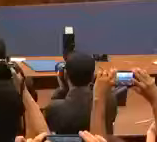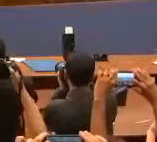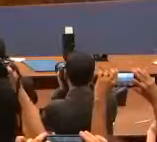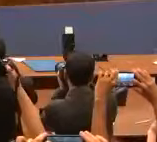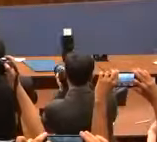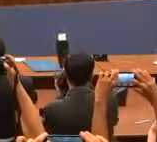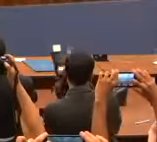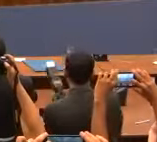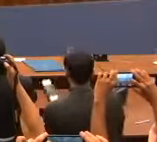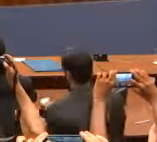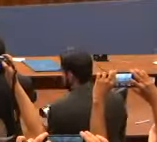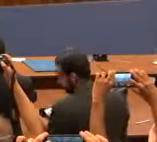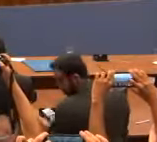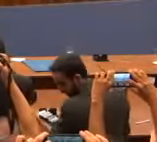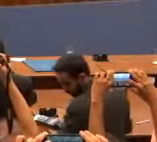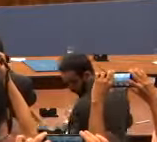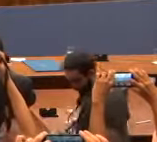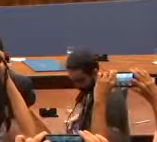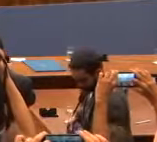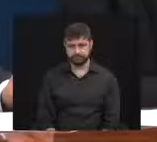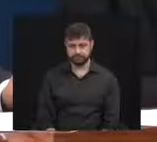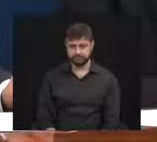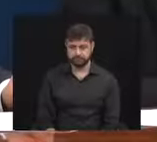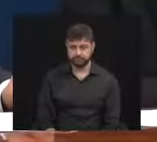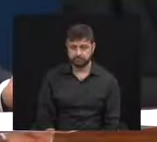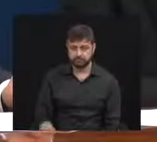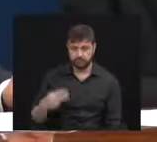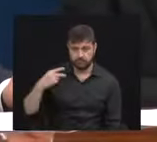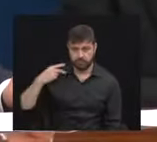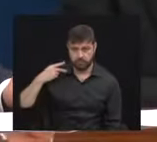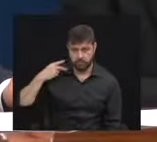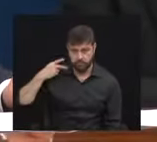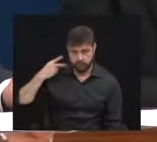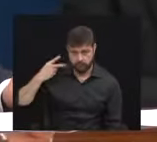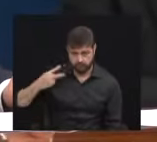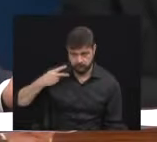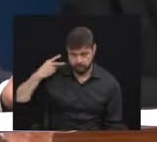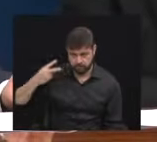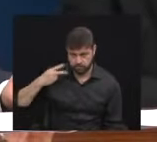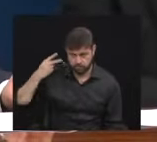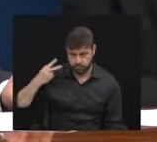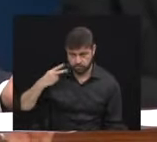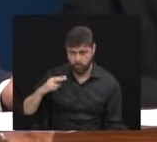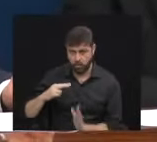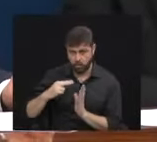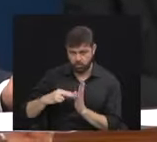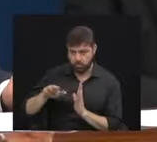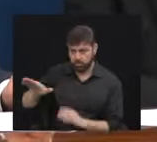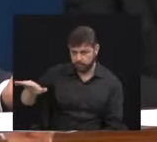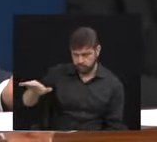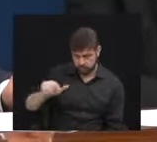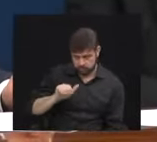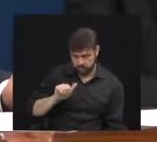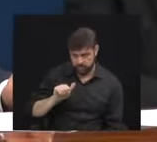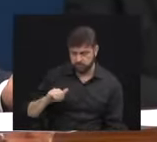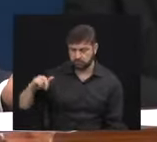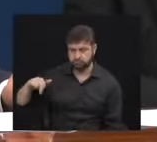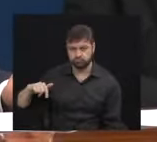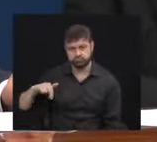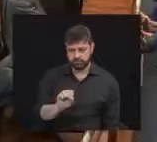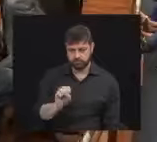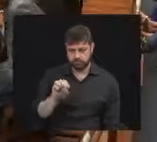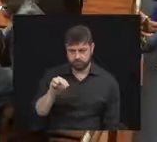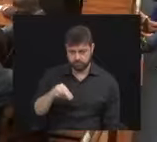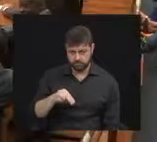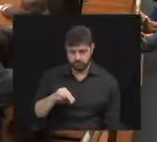função. Os 33 vereadores de Campinas elegeram no domingo, 1º de janeiro, conforme determina o regimento da